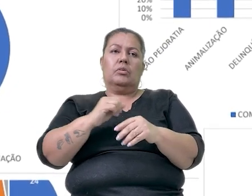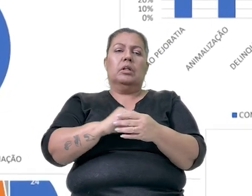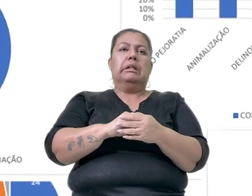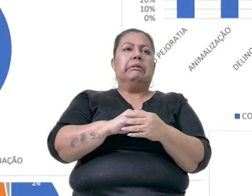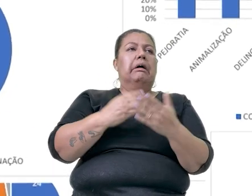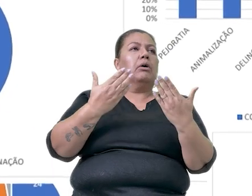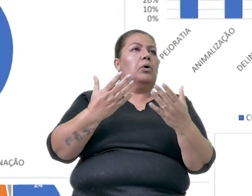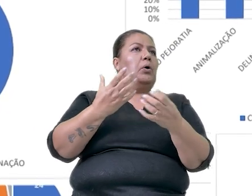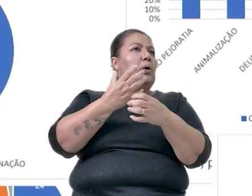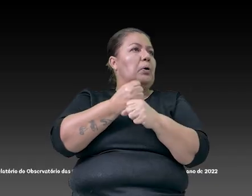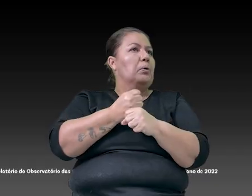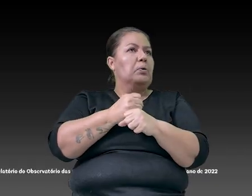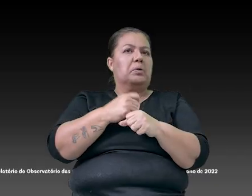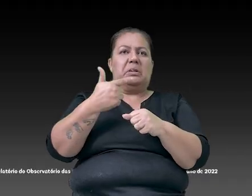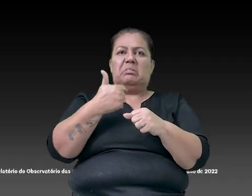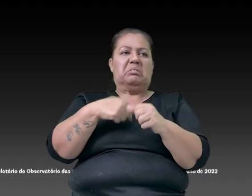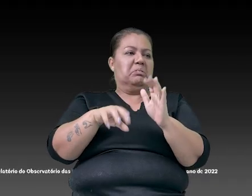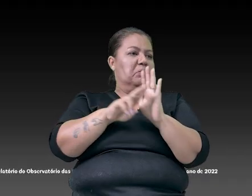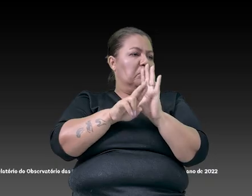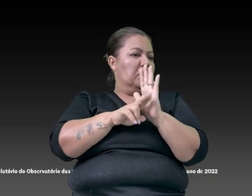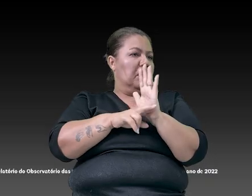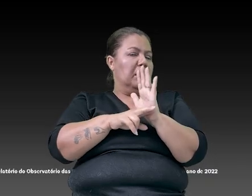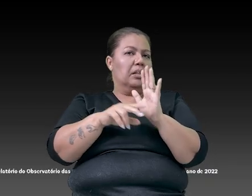impunidade não é mais a regra. Em